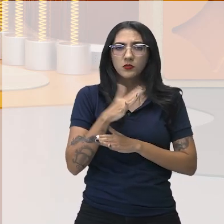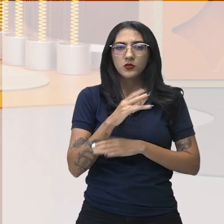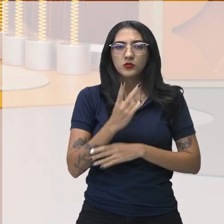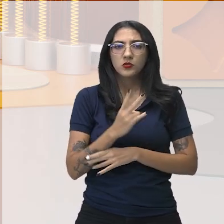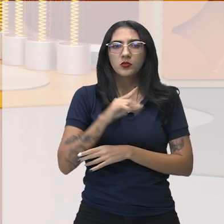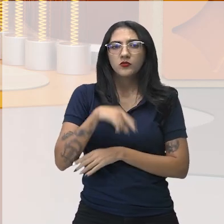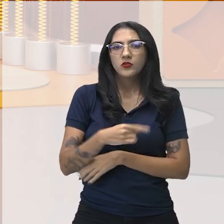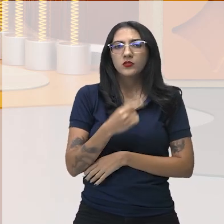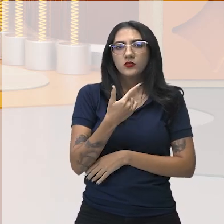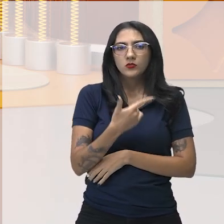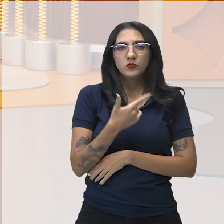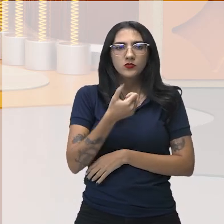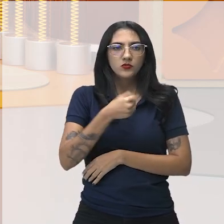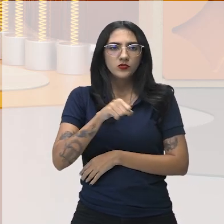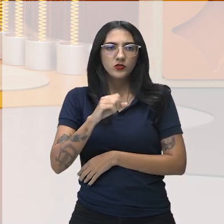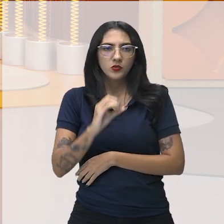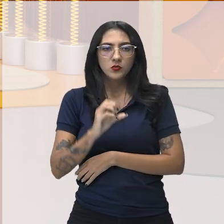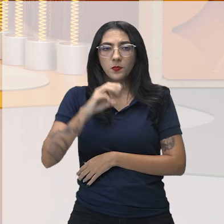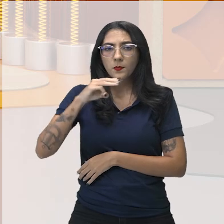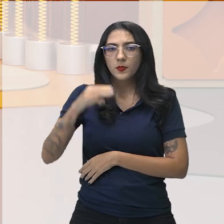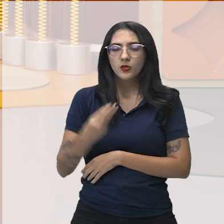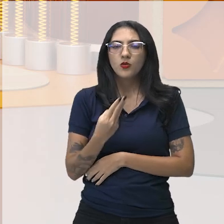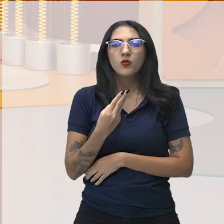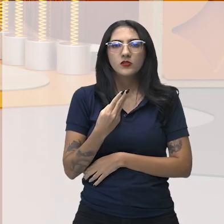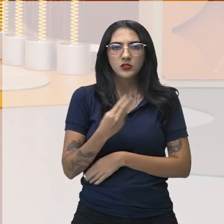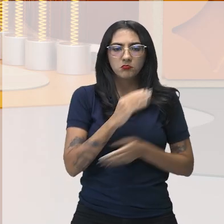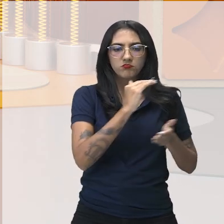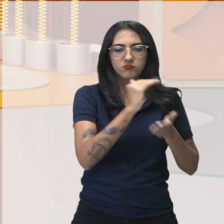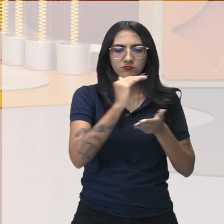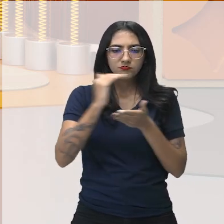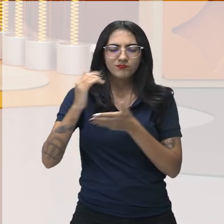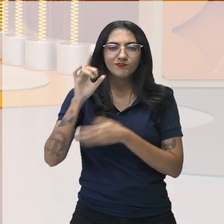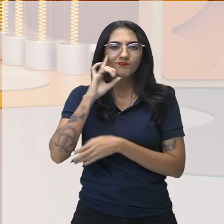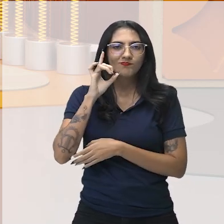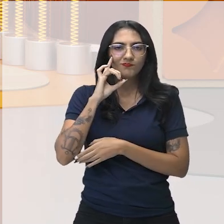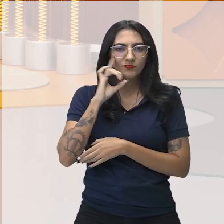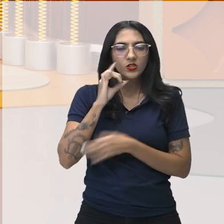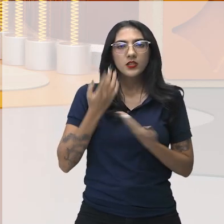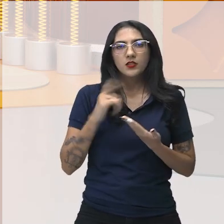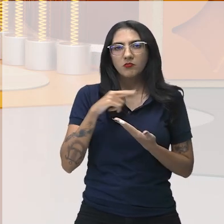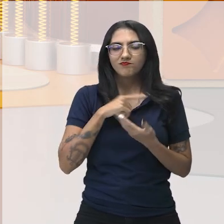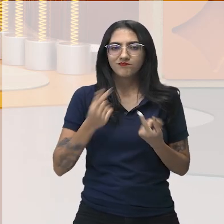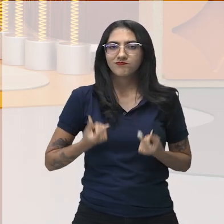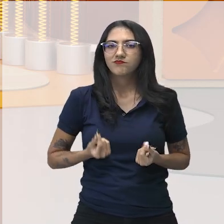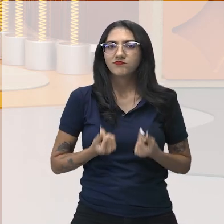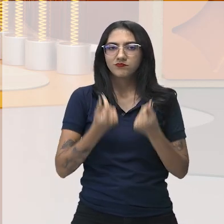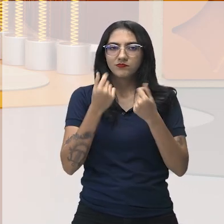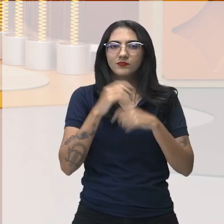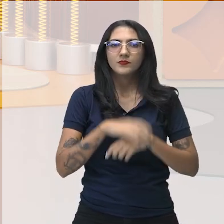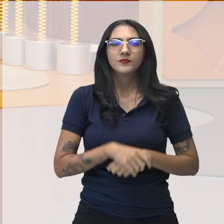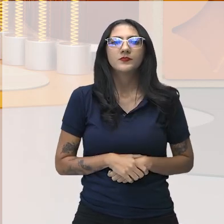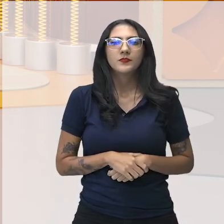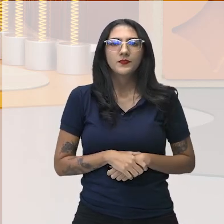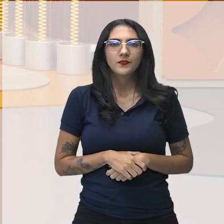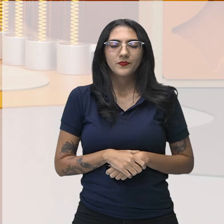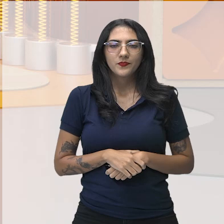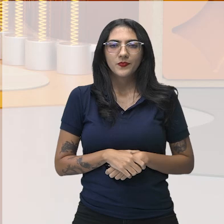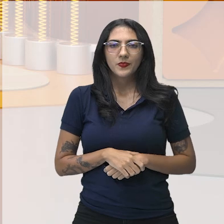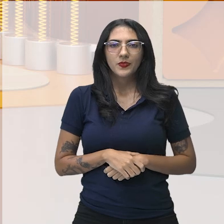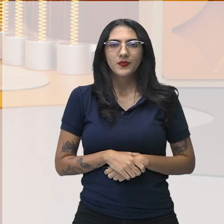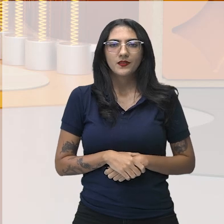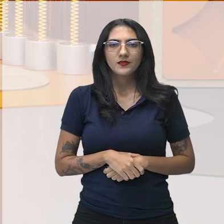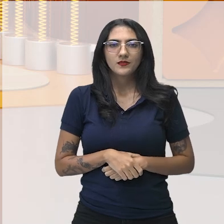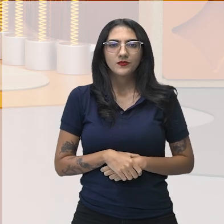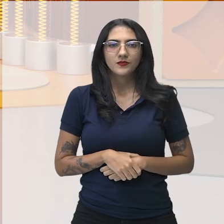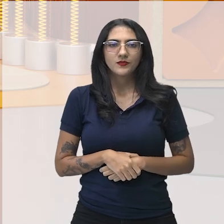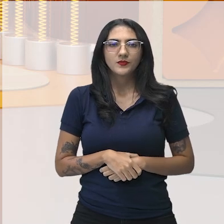2 milhões de barris de petróleo por dia. Então, é um valor significativo, certo? Bem, prosseguindo,